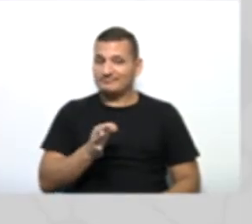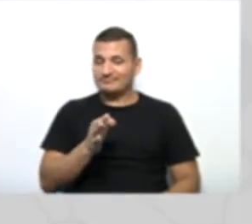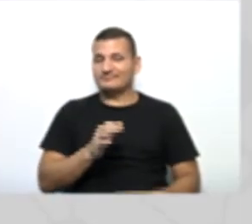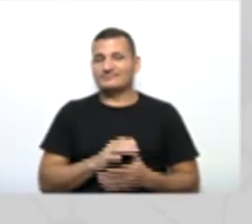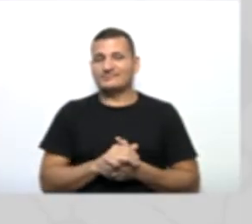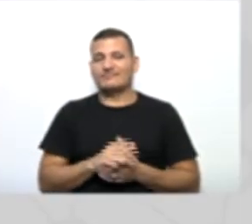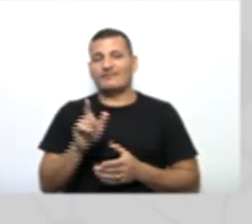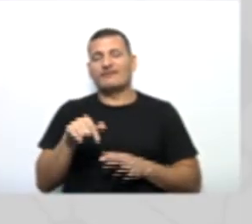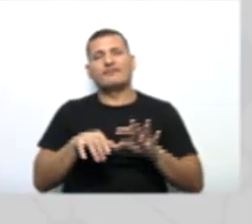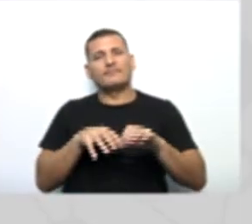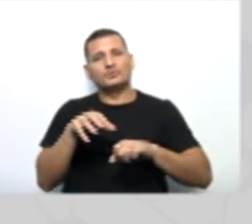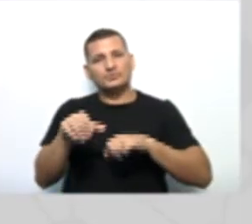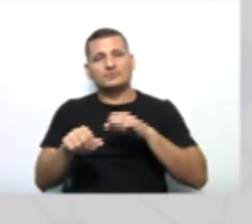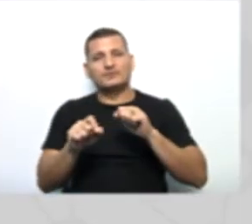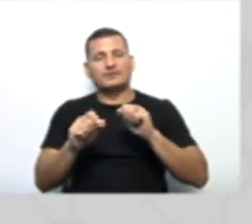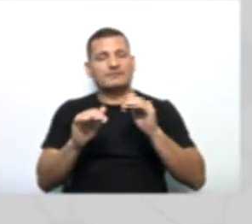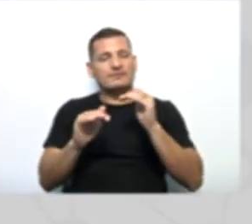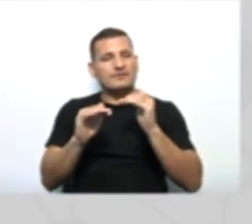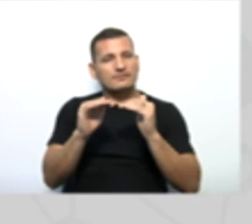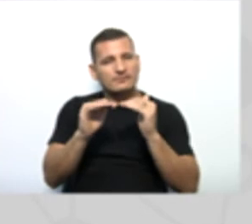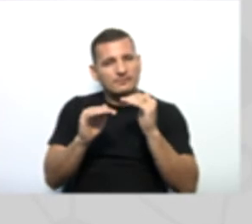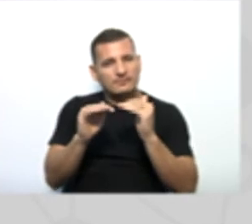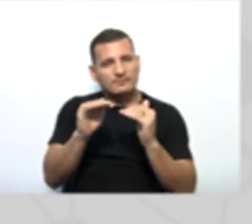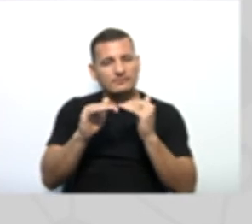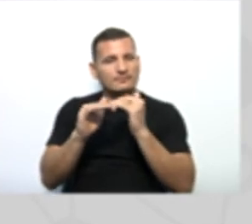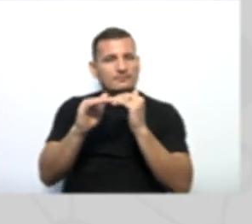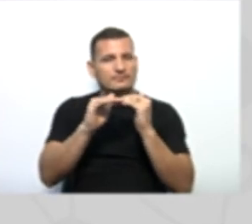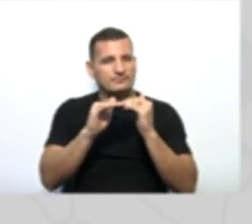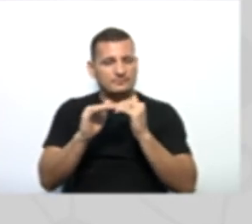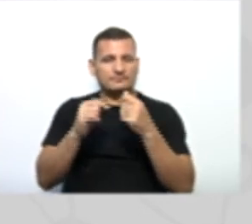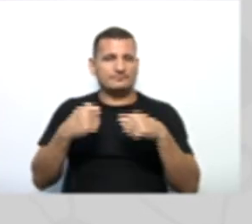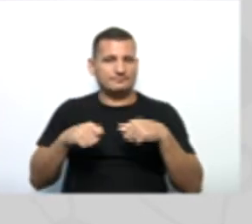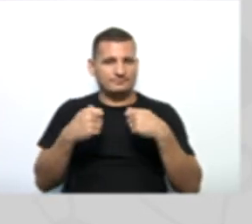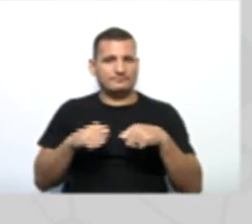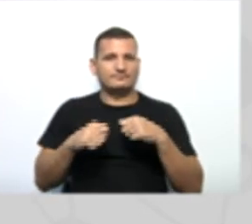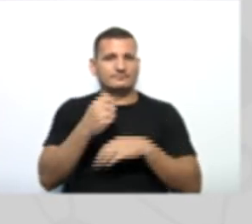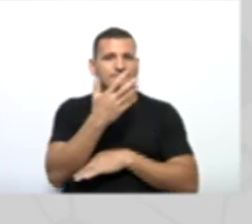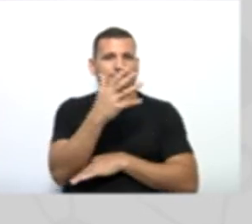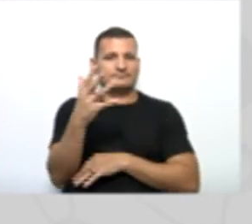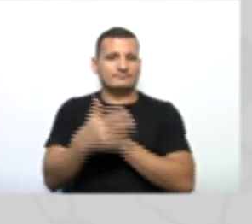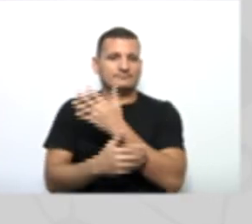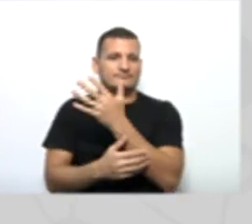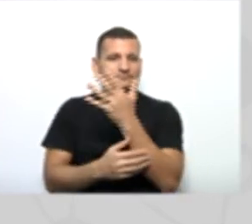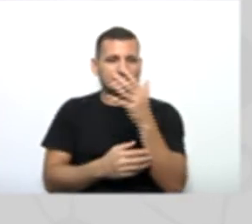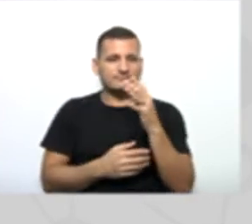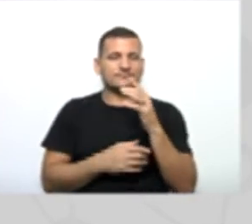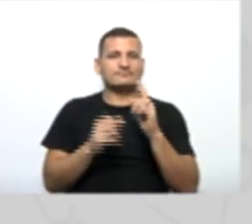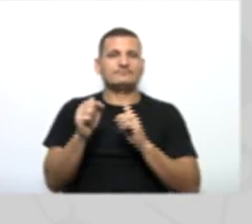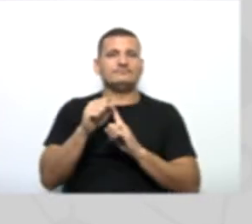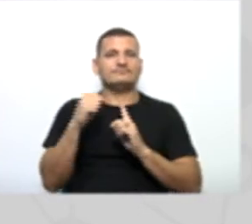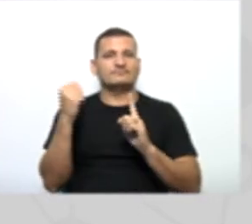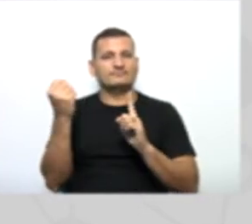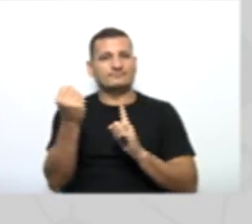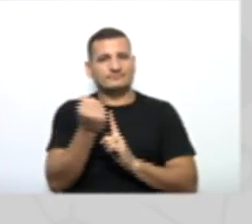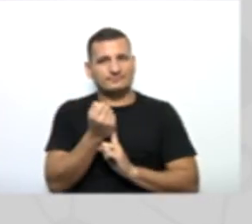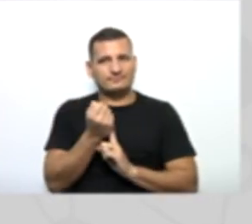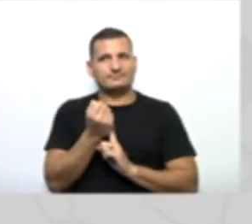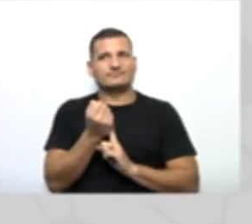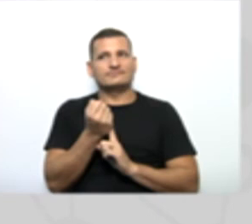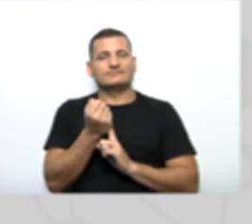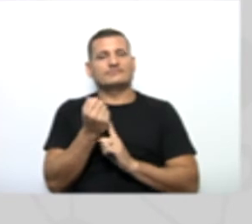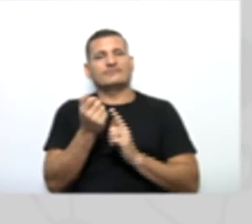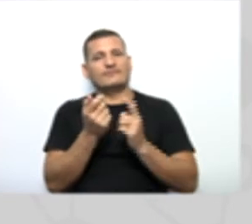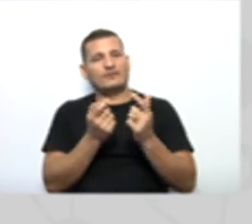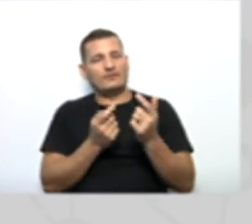Da busca por um equilíbrio entre as necessidades ambientais, sociais e econômicas